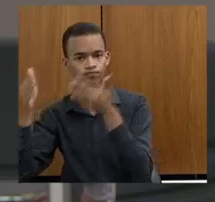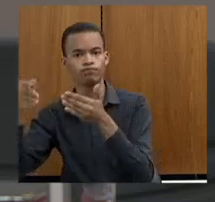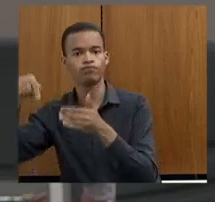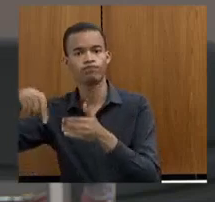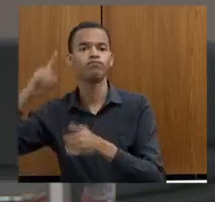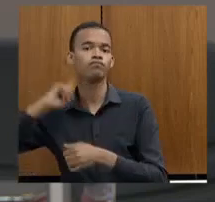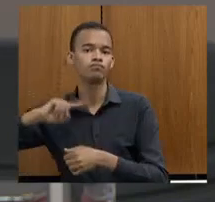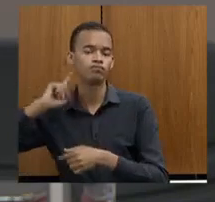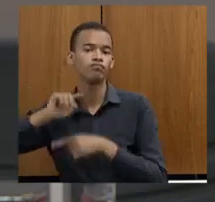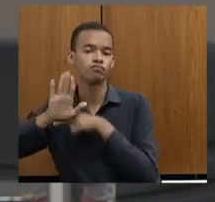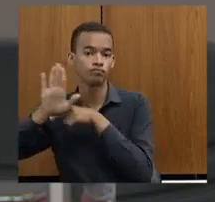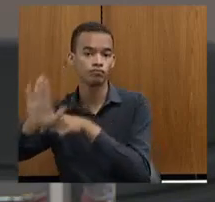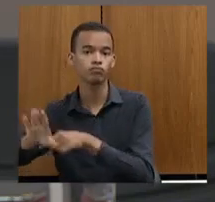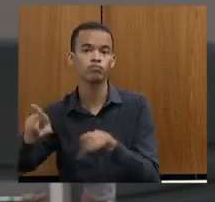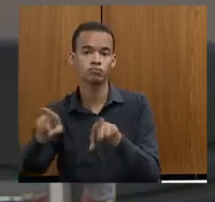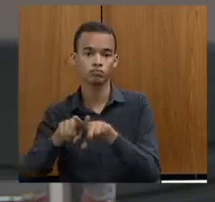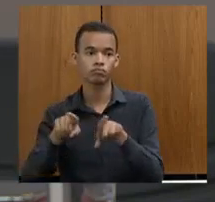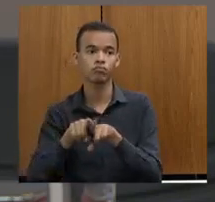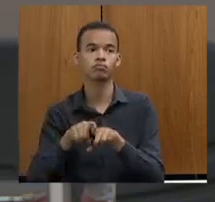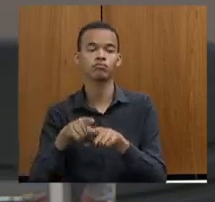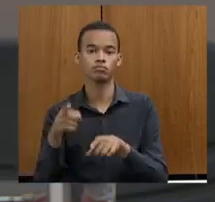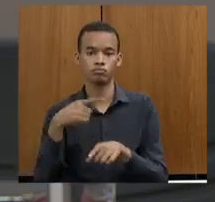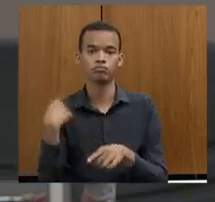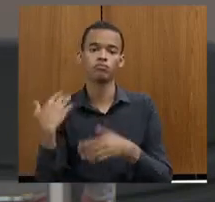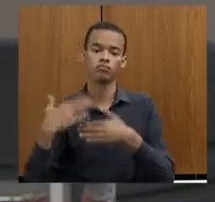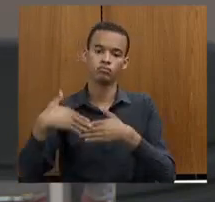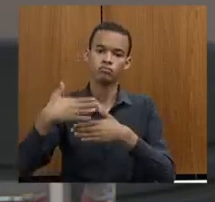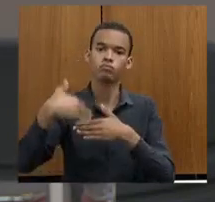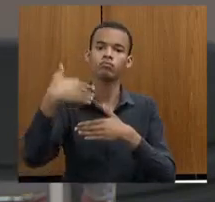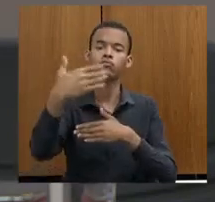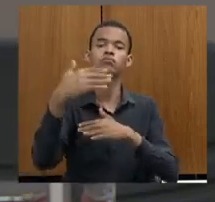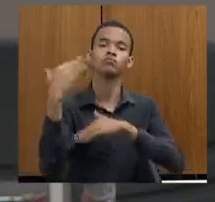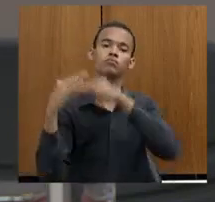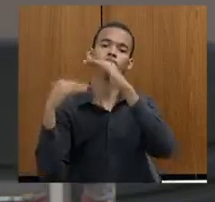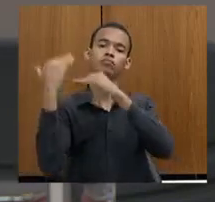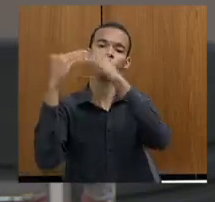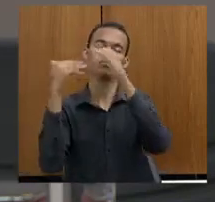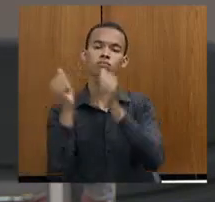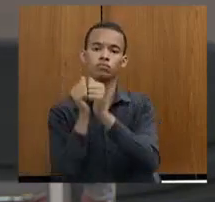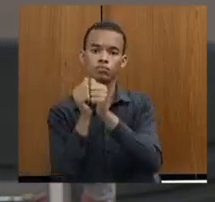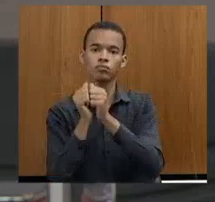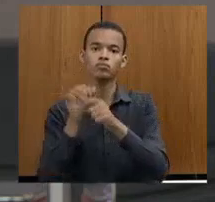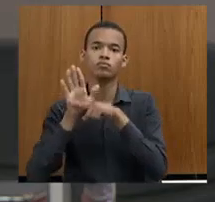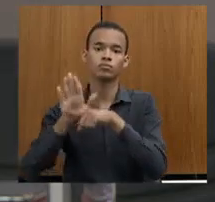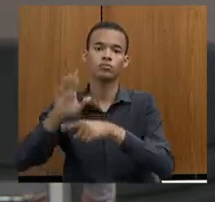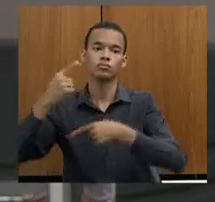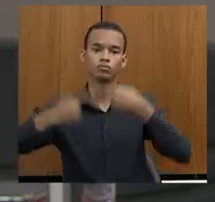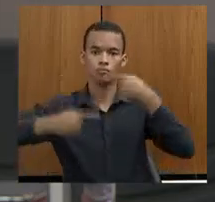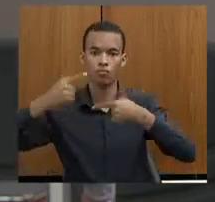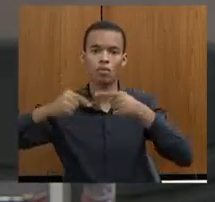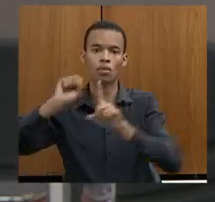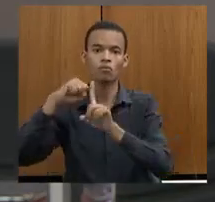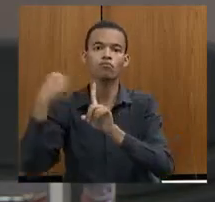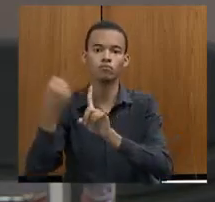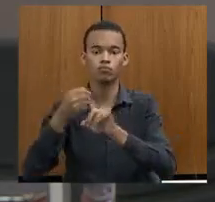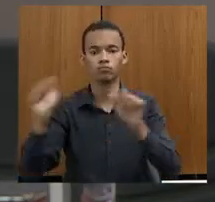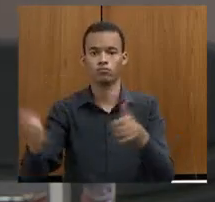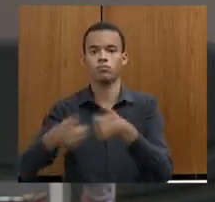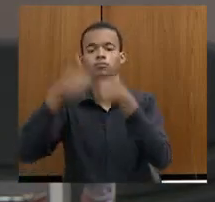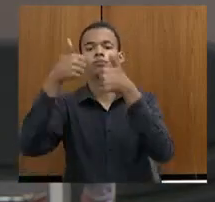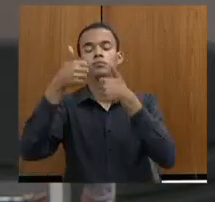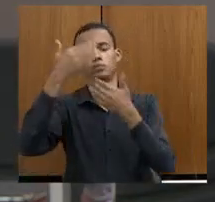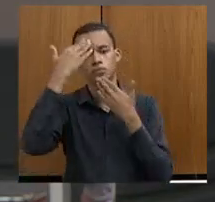estado e a capacidade de andar para frente de avançar na qualidade da política pública de Minas Gerais